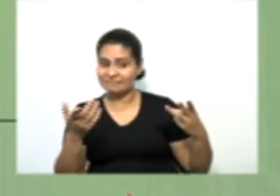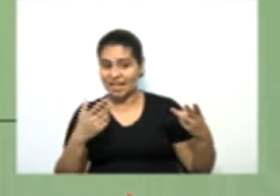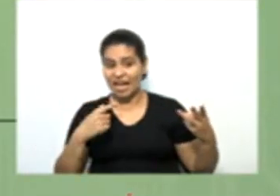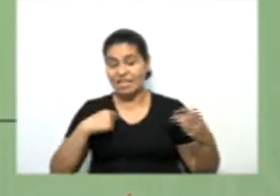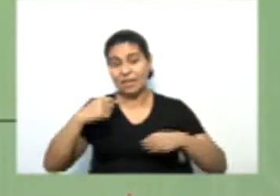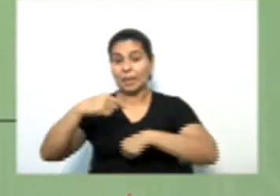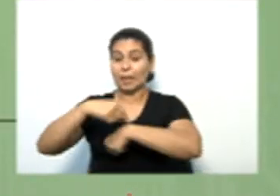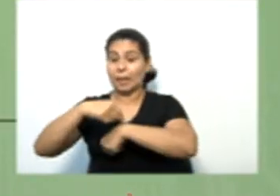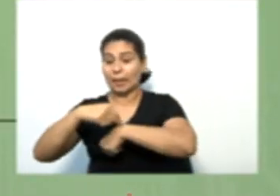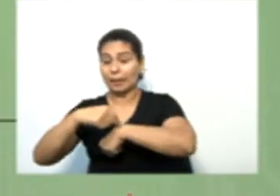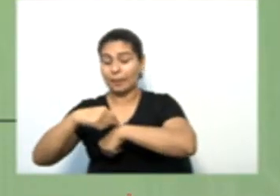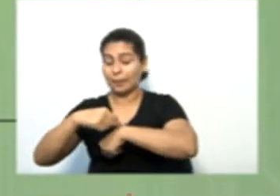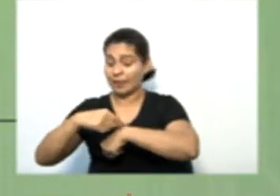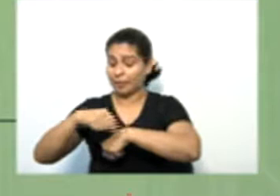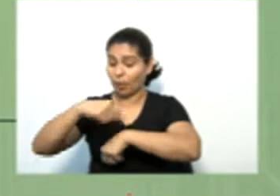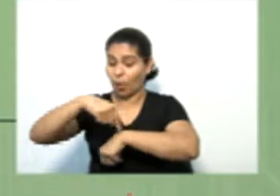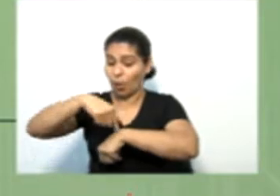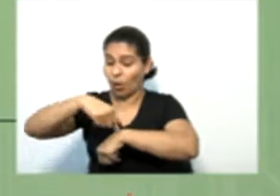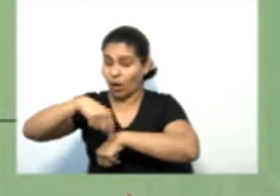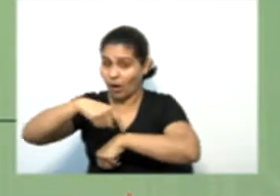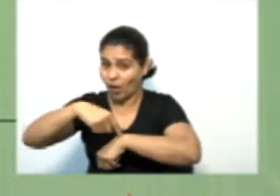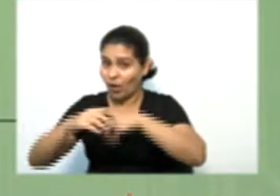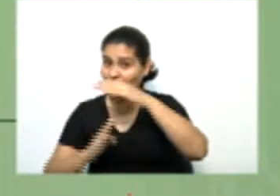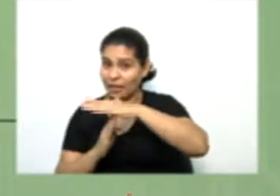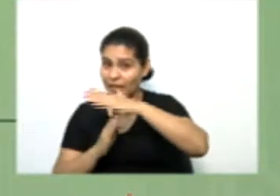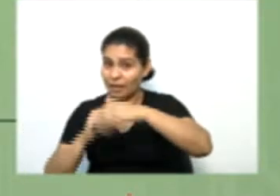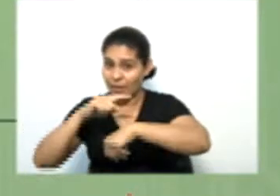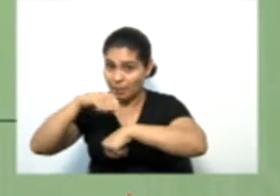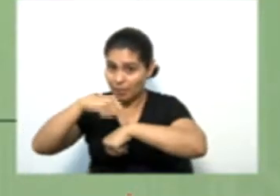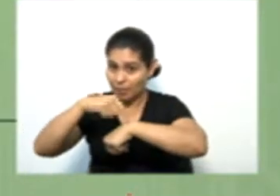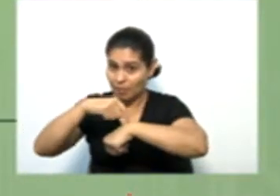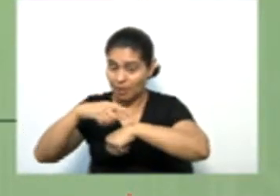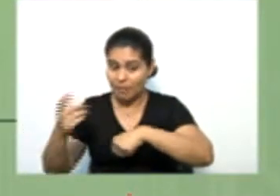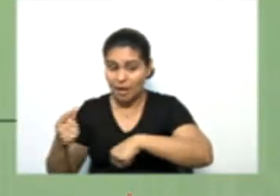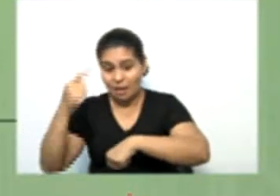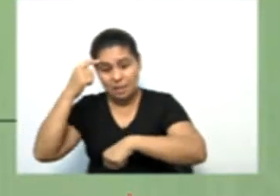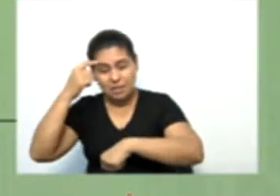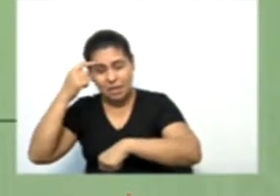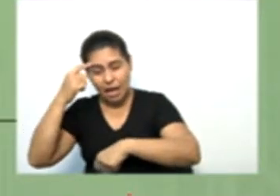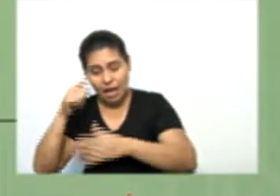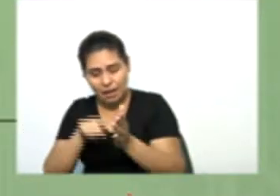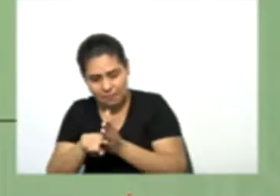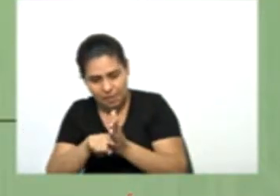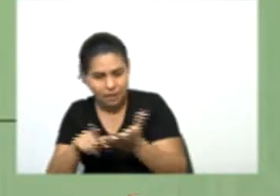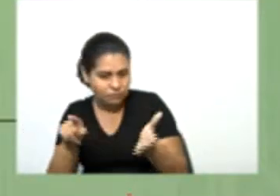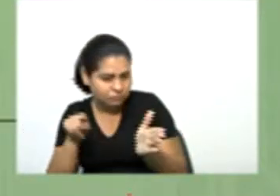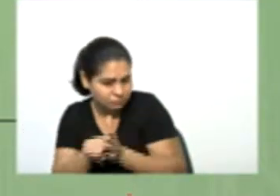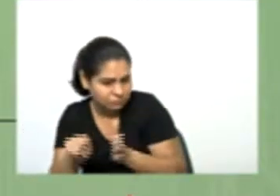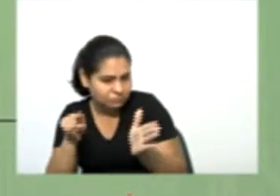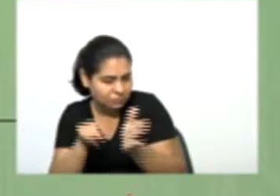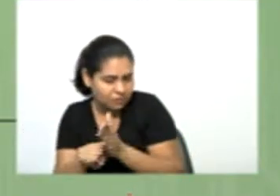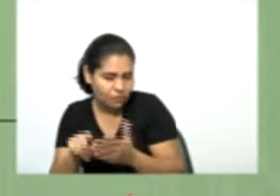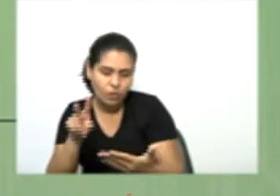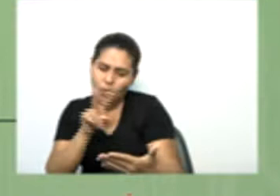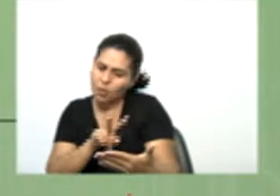relacionado ao tempo, ele trabalha com o tempo. Precisa de tempo para analisar as propostas, usa um